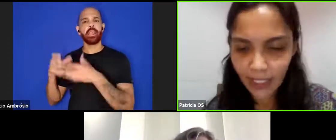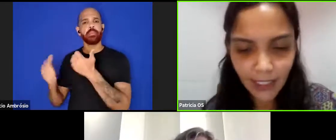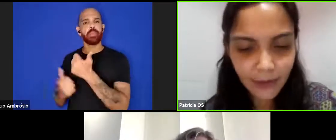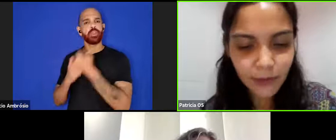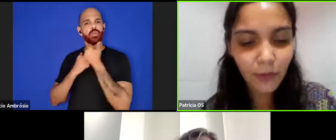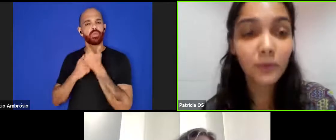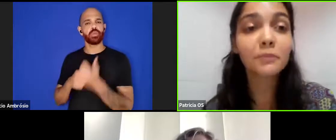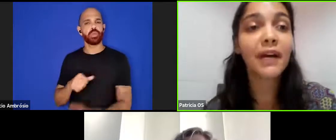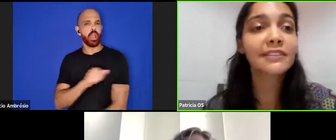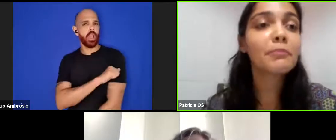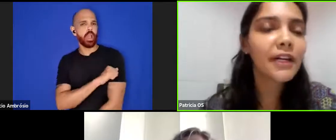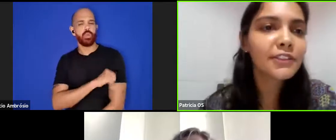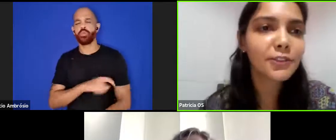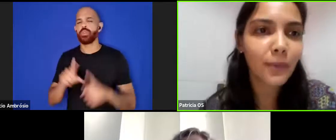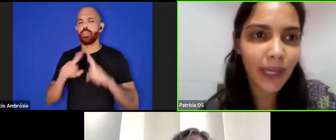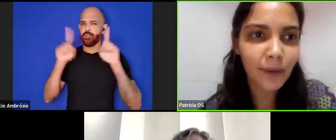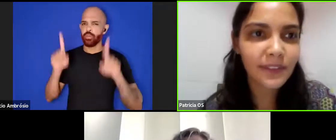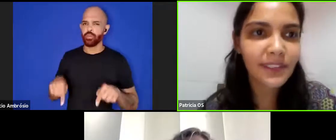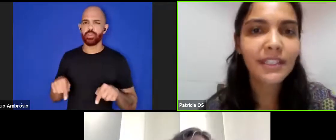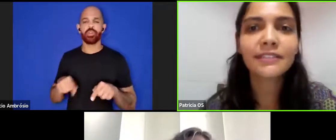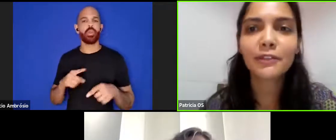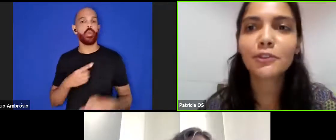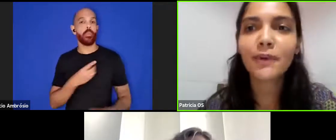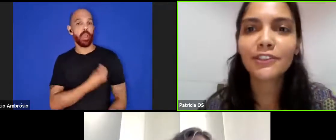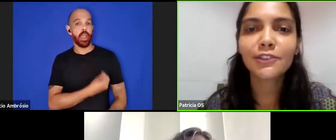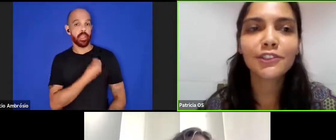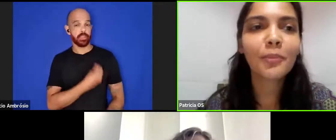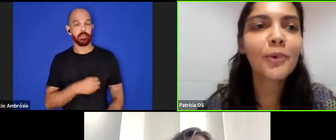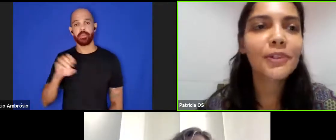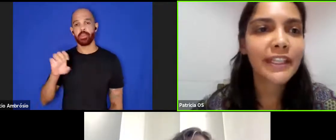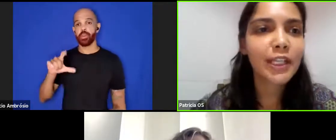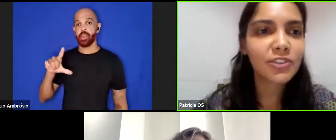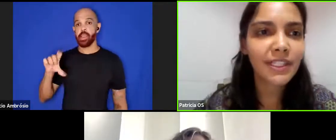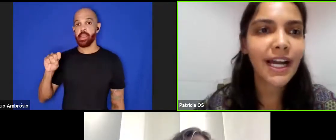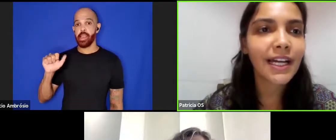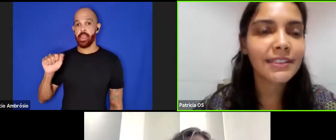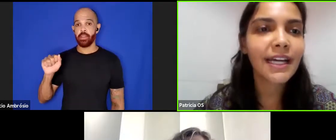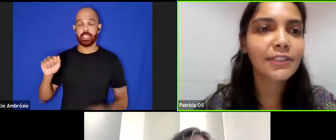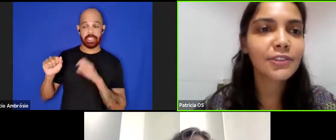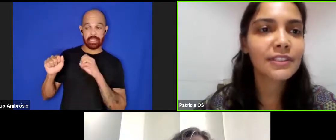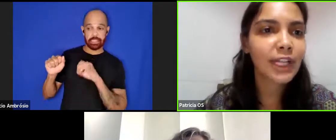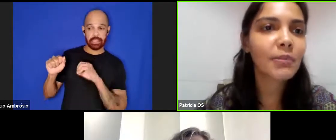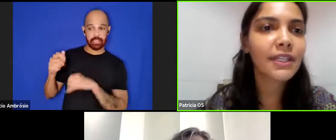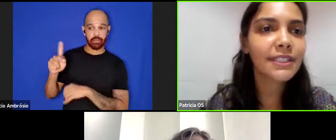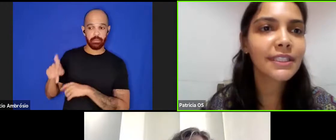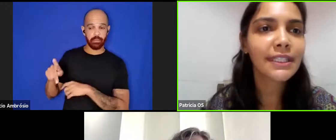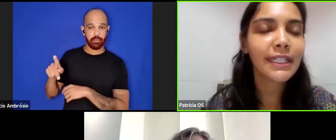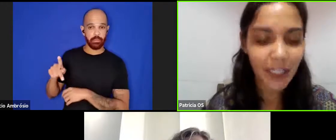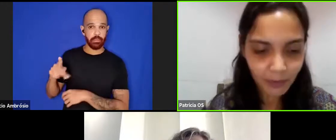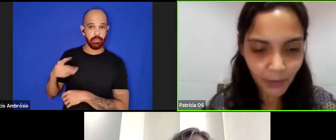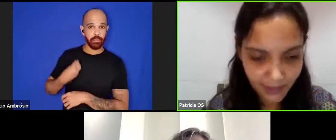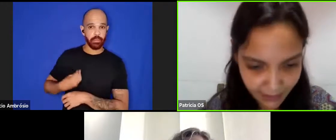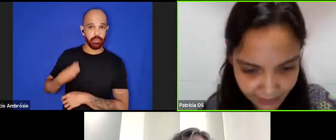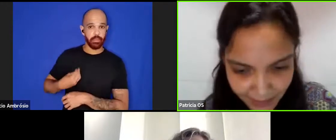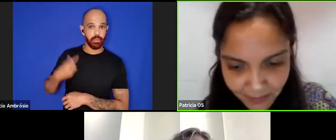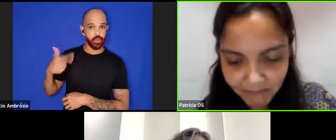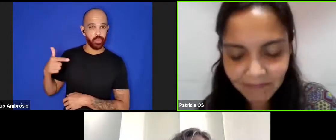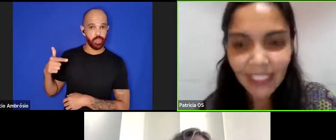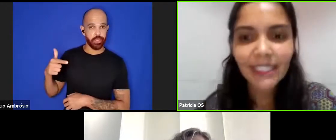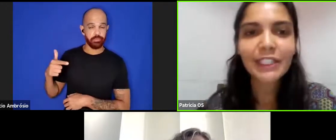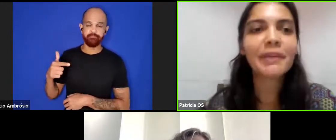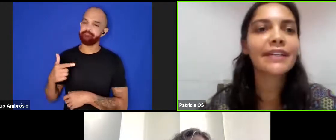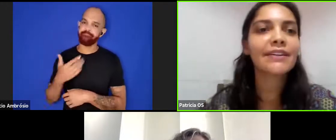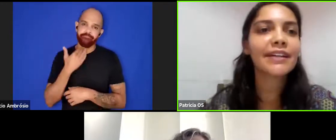os funcionários, os participantes do ELSA, sem os quais nós não poderíamos gerar dados de tamanha